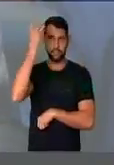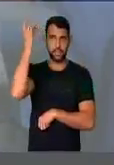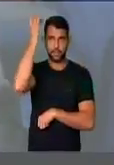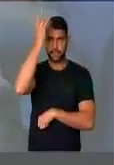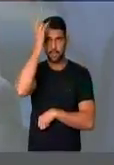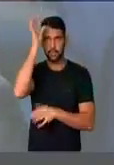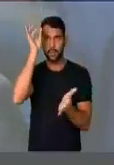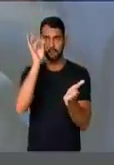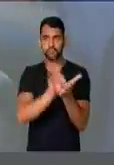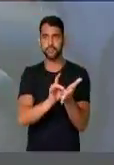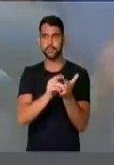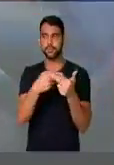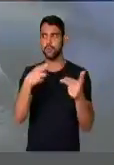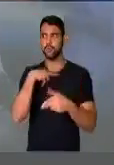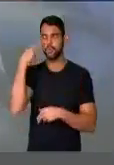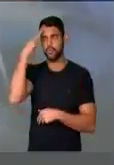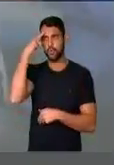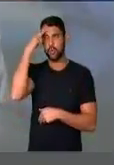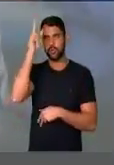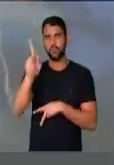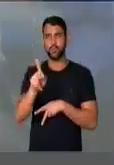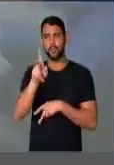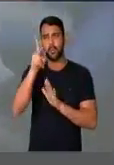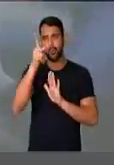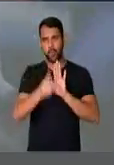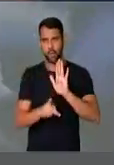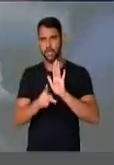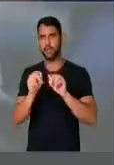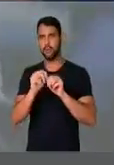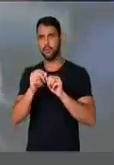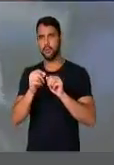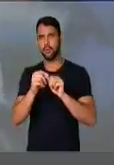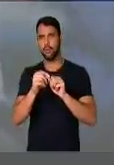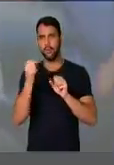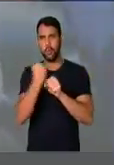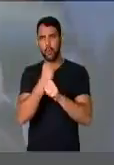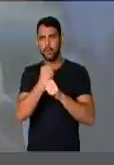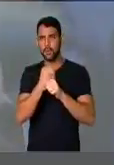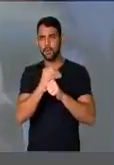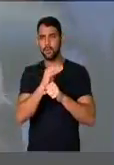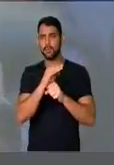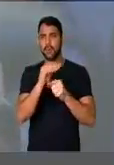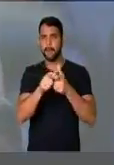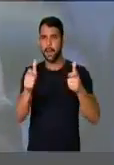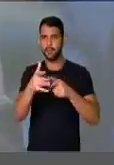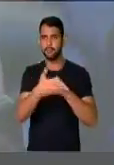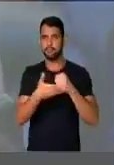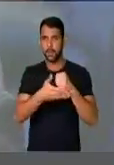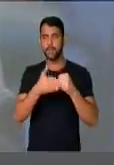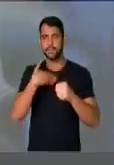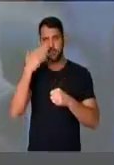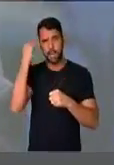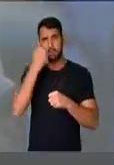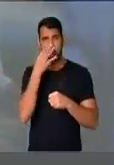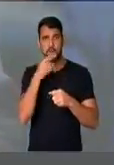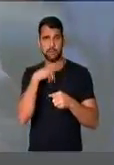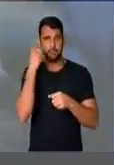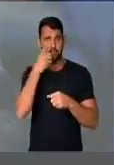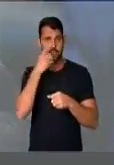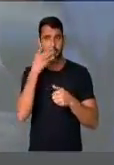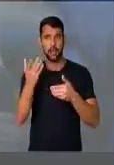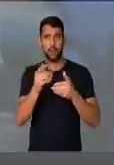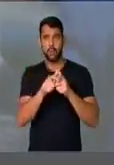a concretização de um sonho, de um projeto que faz parte de uma base muito maior. Sabe muito bem os deputados, tem uma ampliação